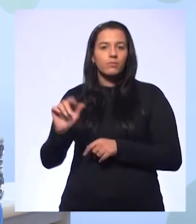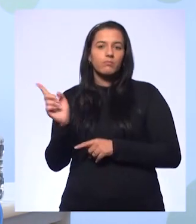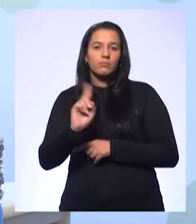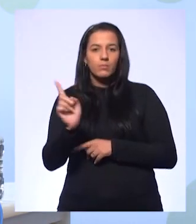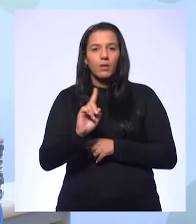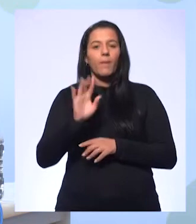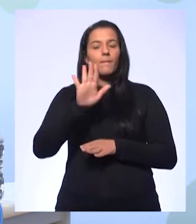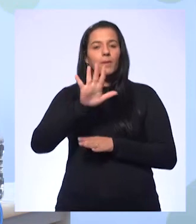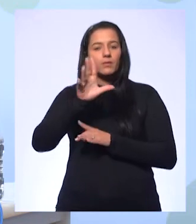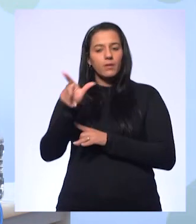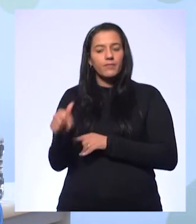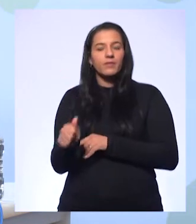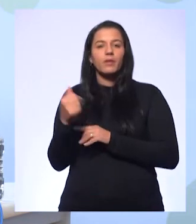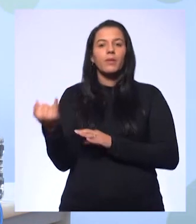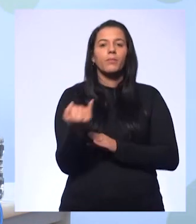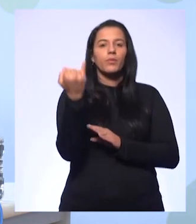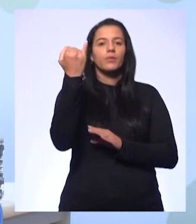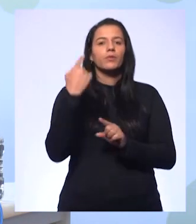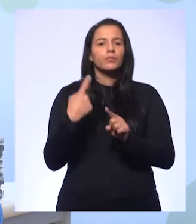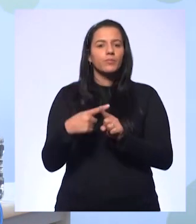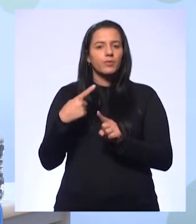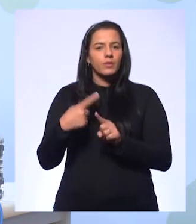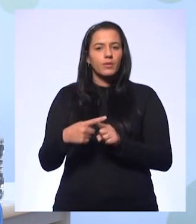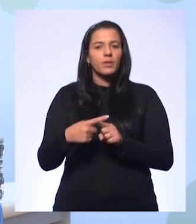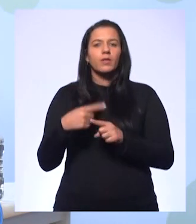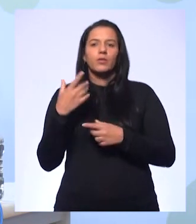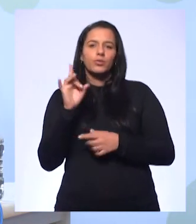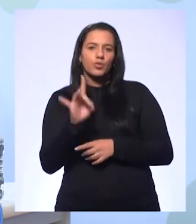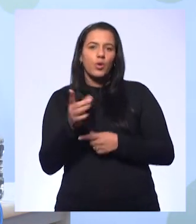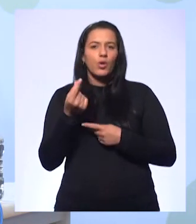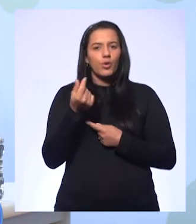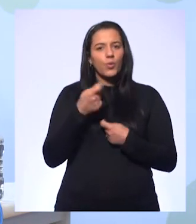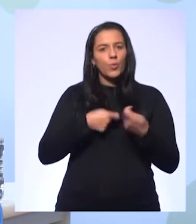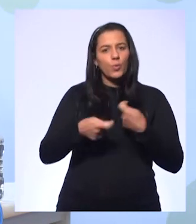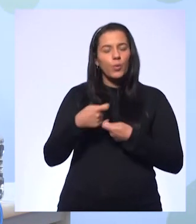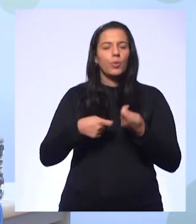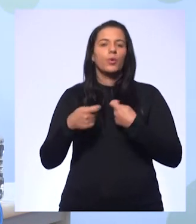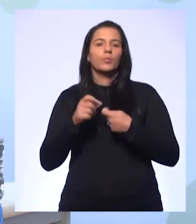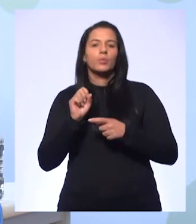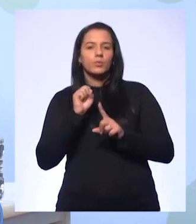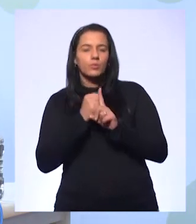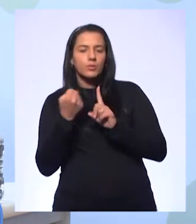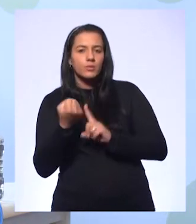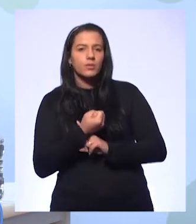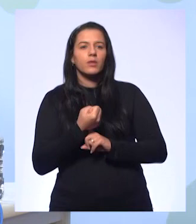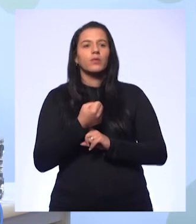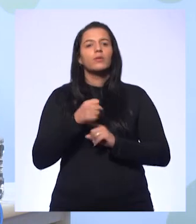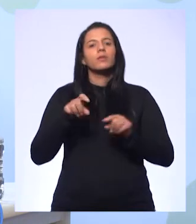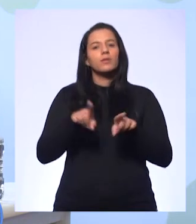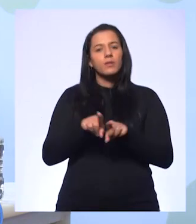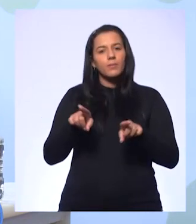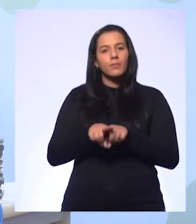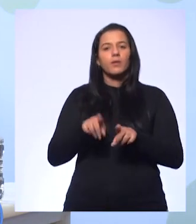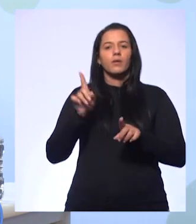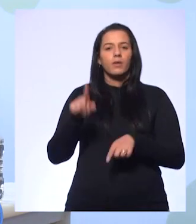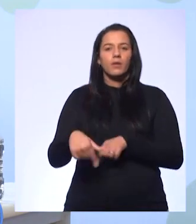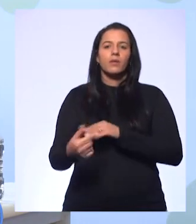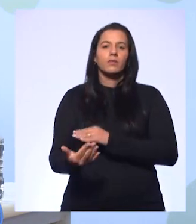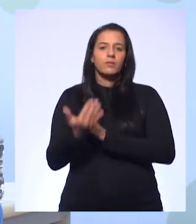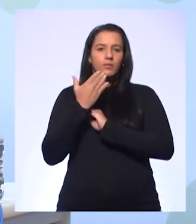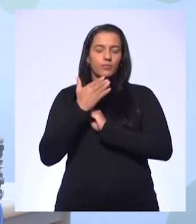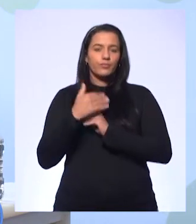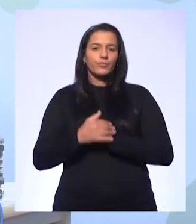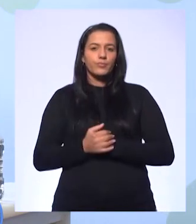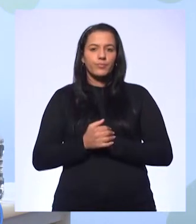desse continente, né, não só nas questões econômicas, nas questões sociais, e tem essa questão física aí que a gente trata